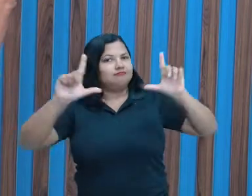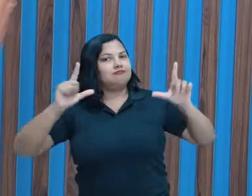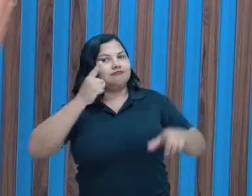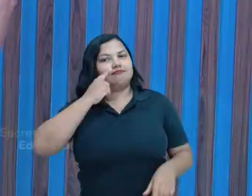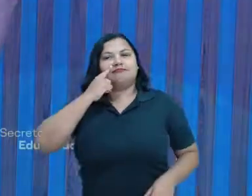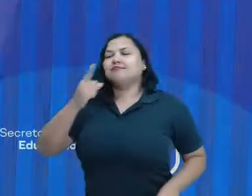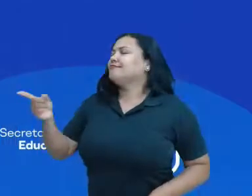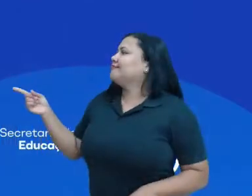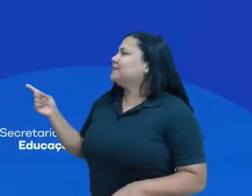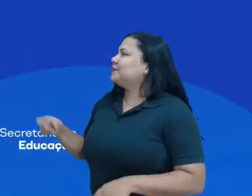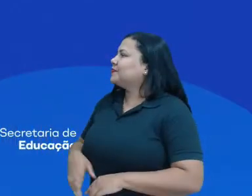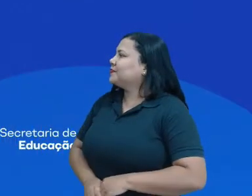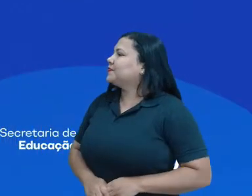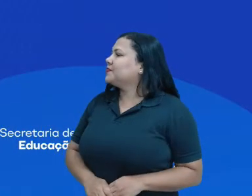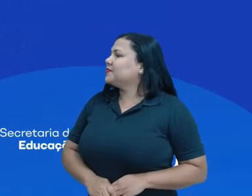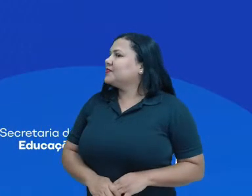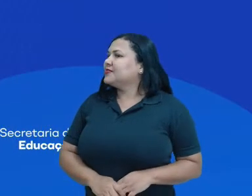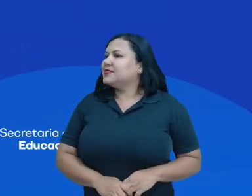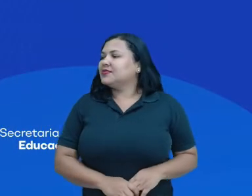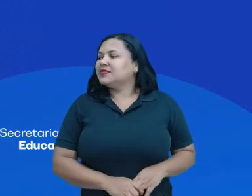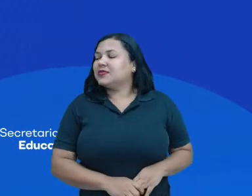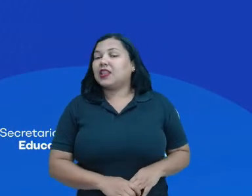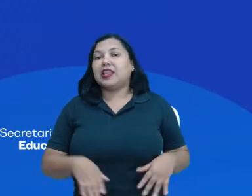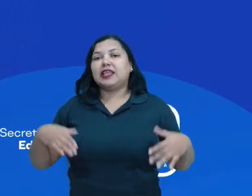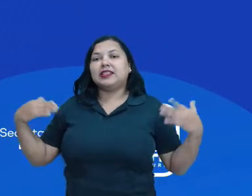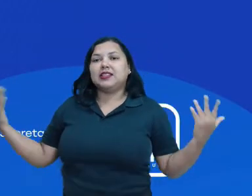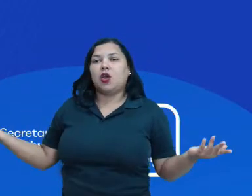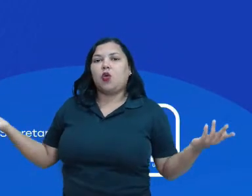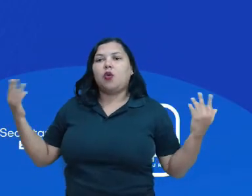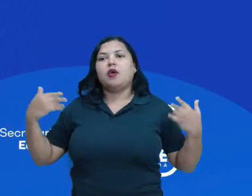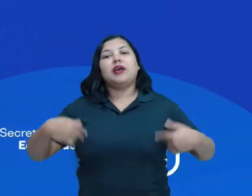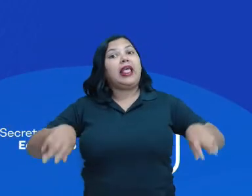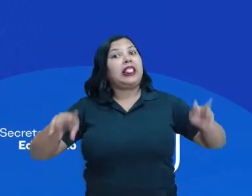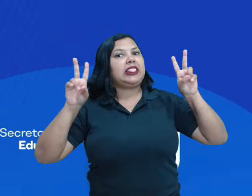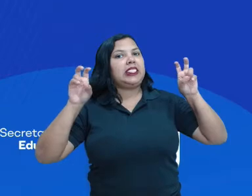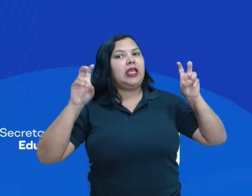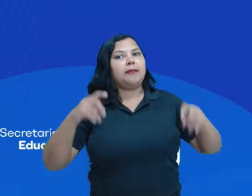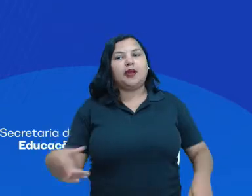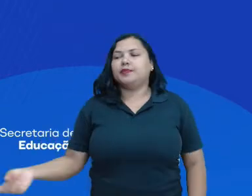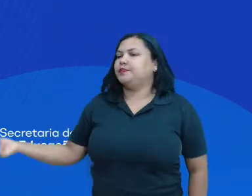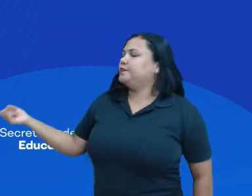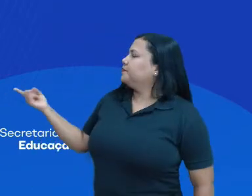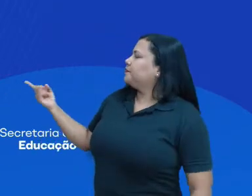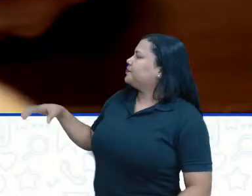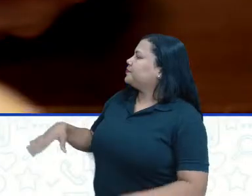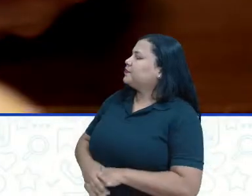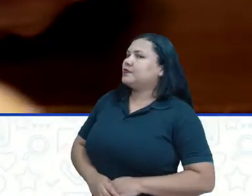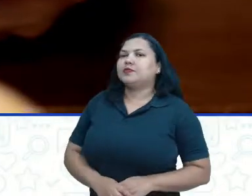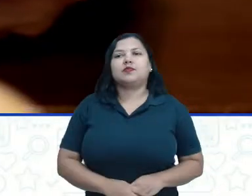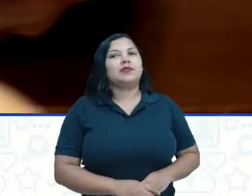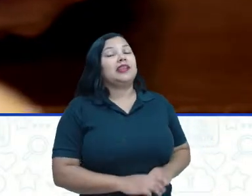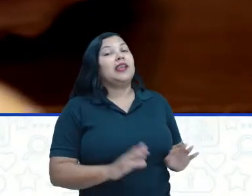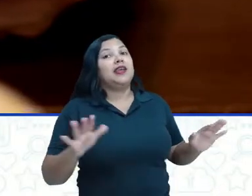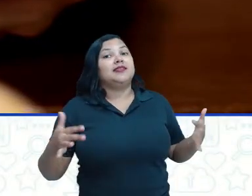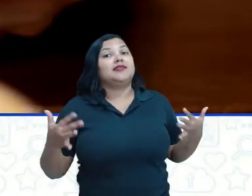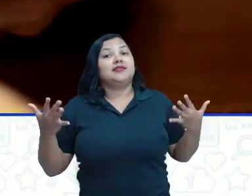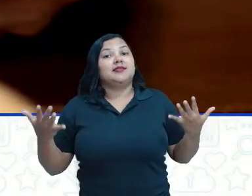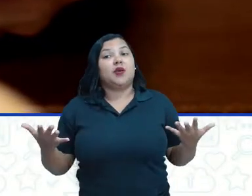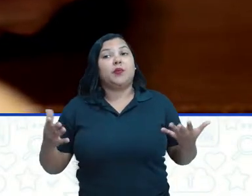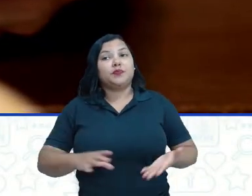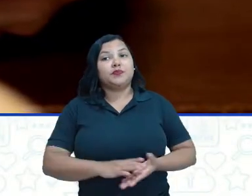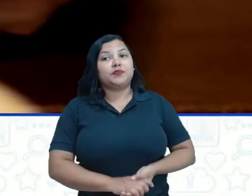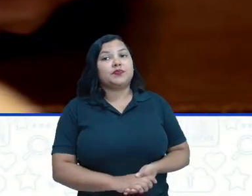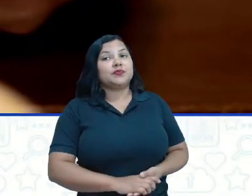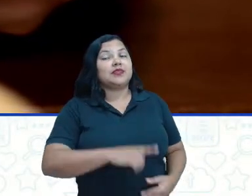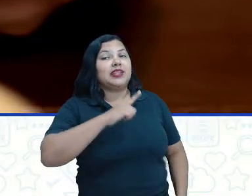Veja aí. Perceba que o nosso tema é letra de música e poema, certo? Então,